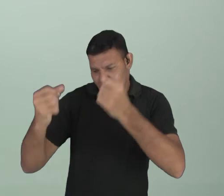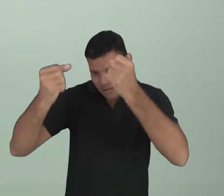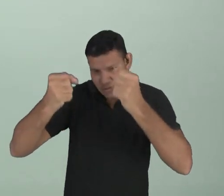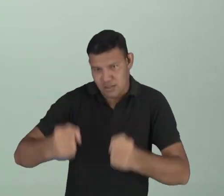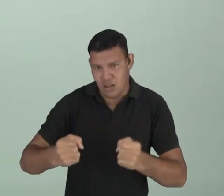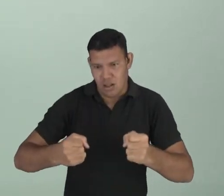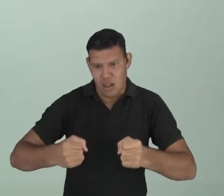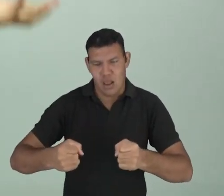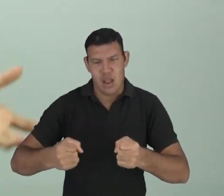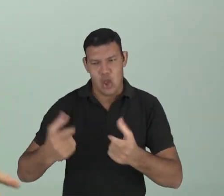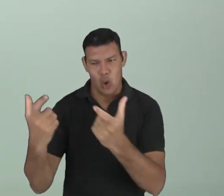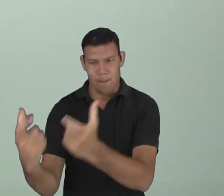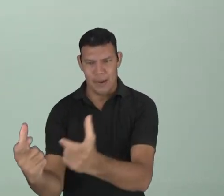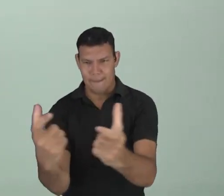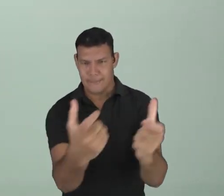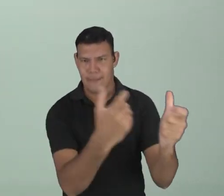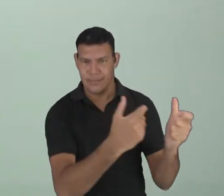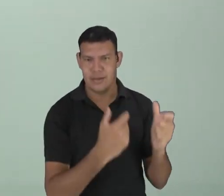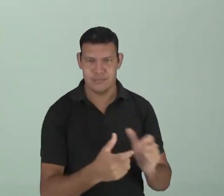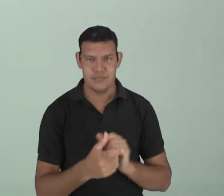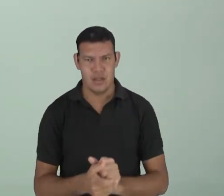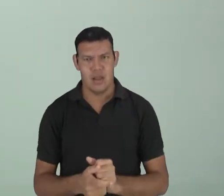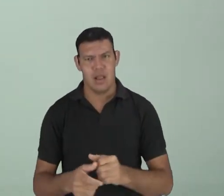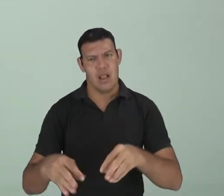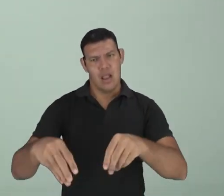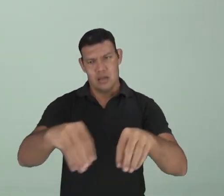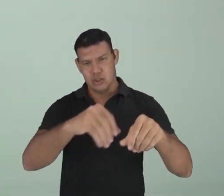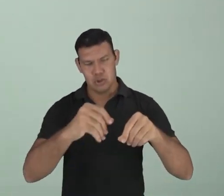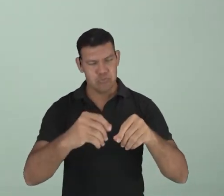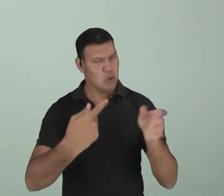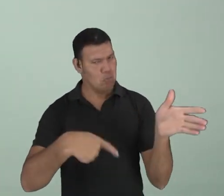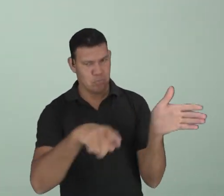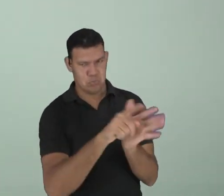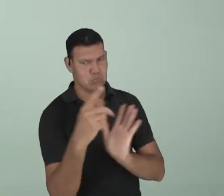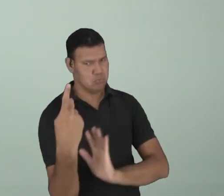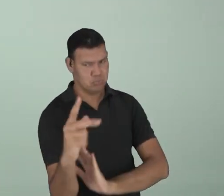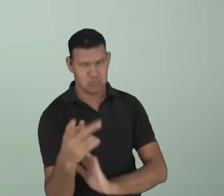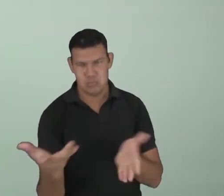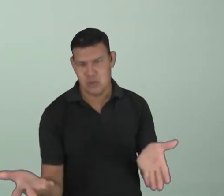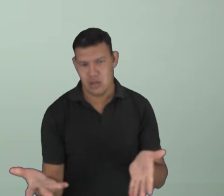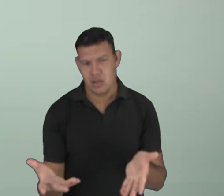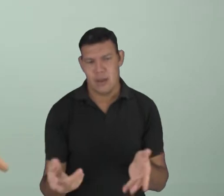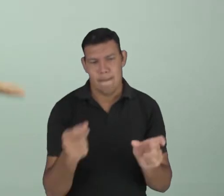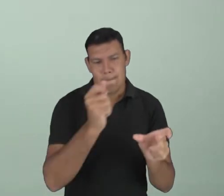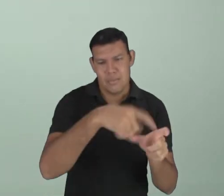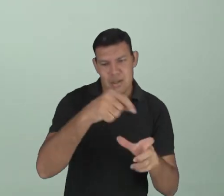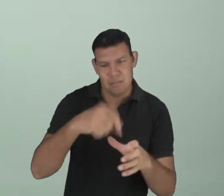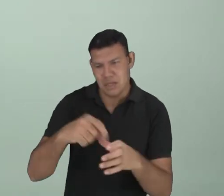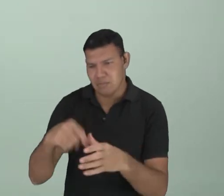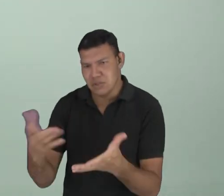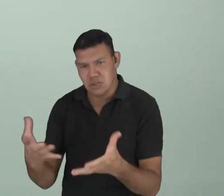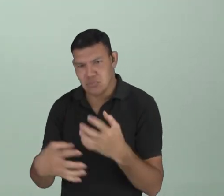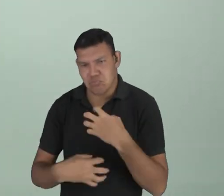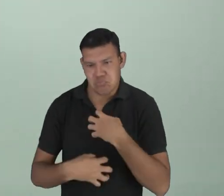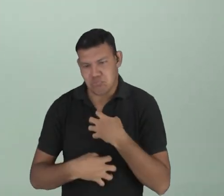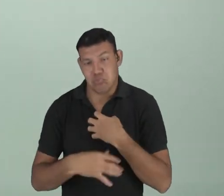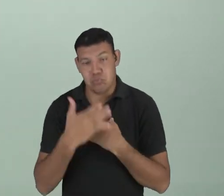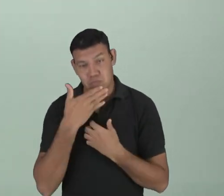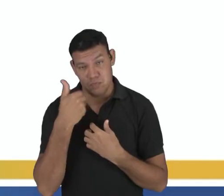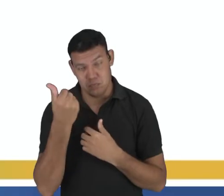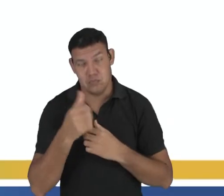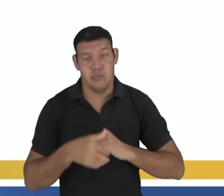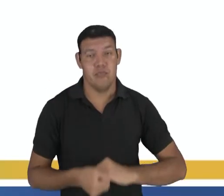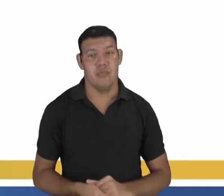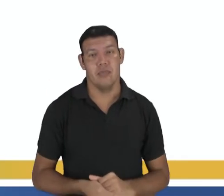poder, território. Para eles tudo era deles, a terra era deles e eles viviam e cultivavam da melhor forma possível. Continuando. Os